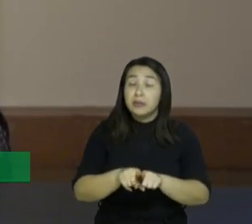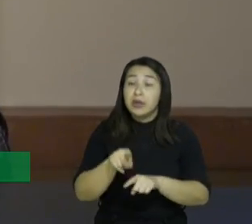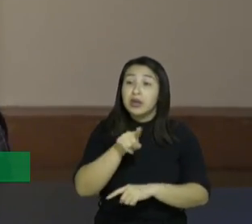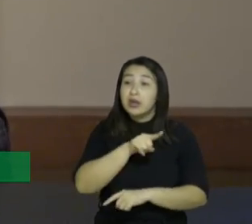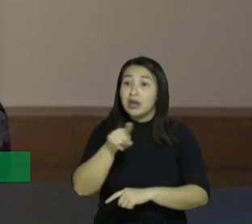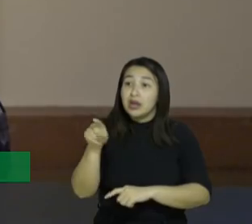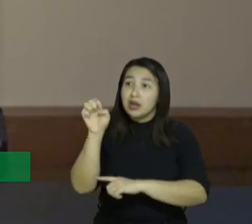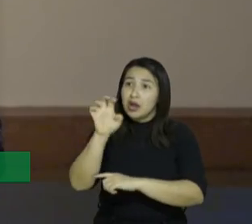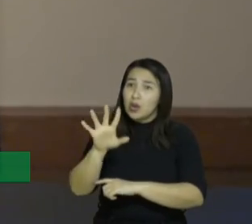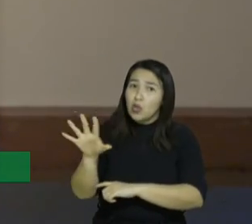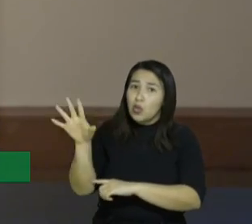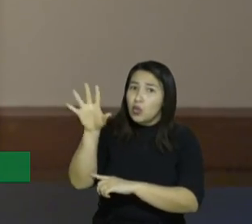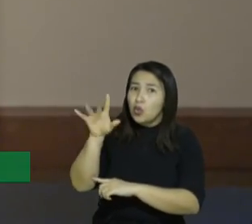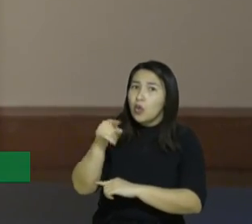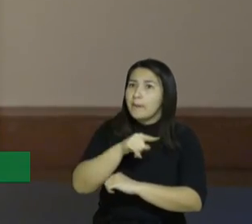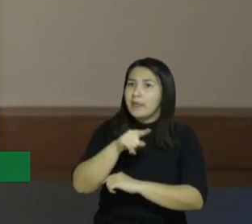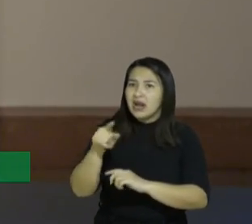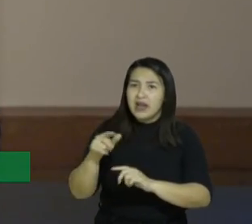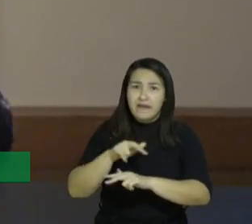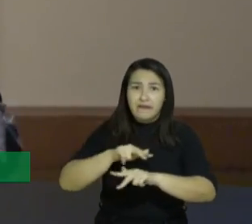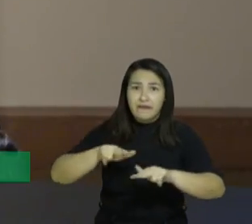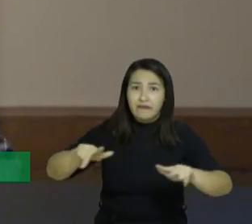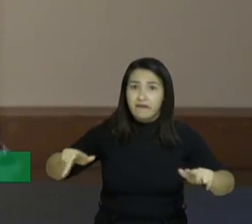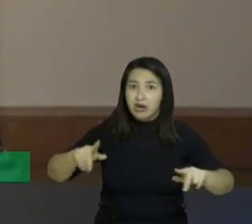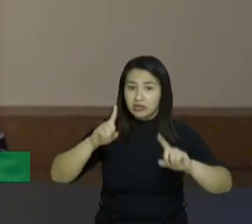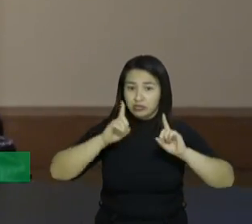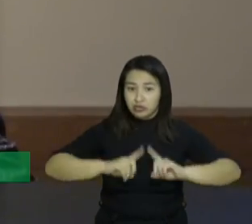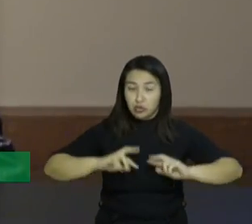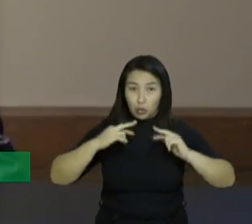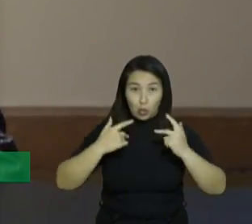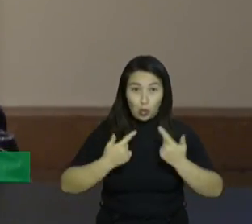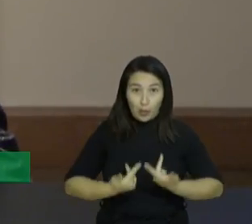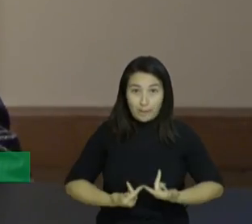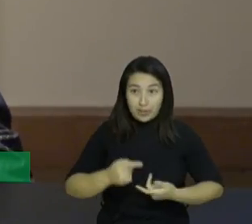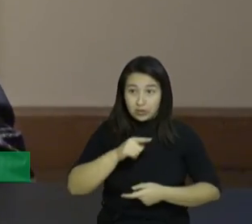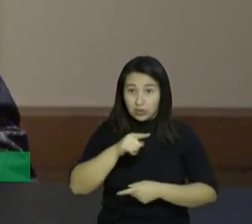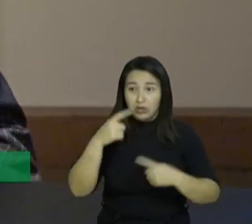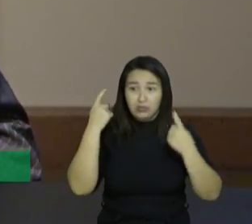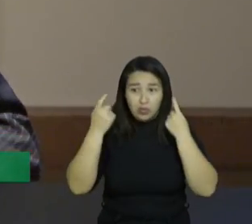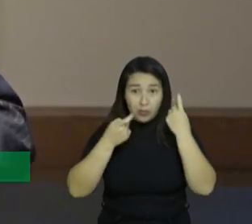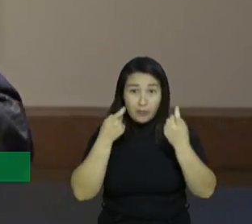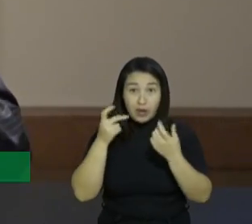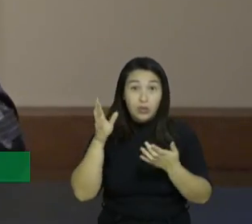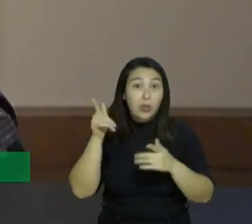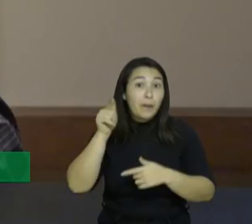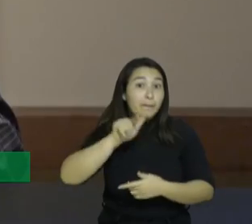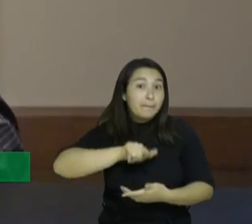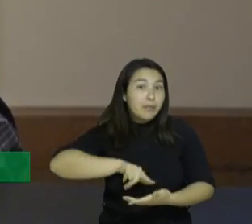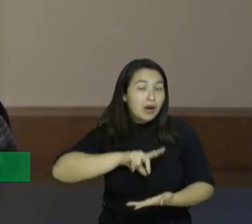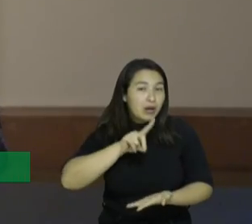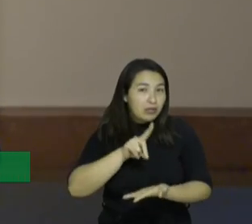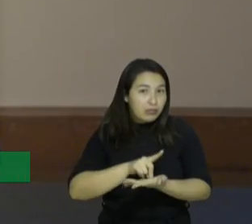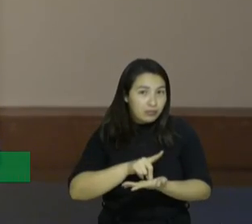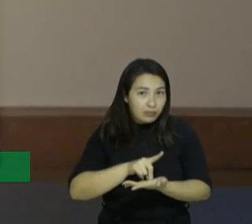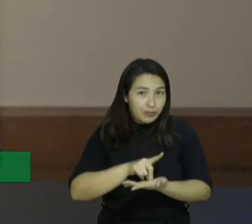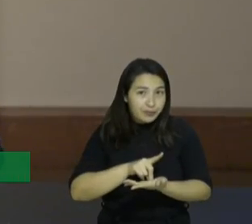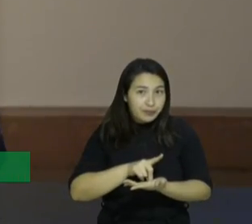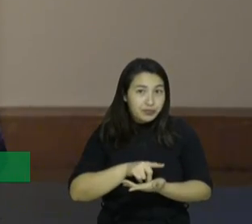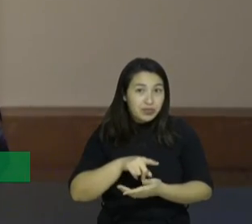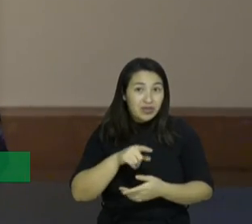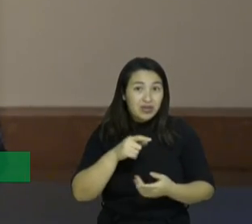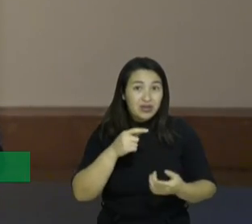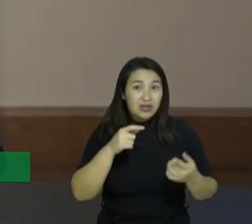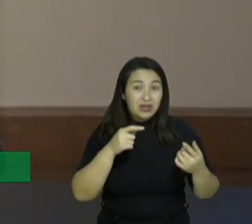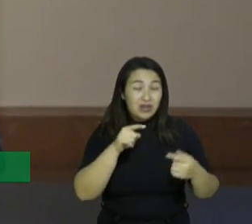eh e hges de direitos humanos né e é fato também não podemos negar que eh o desmatamento